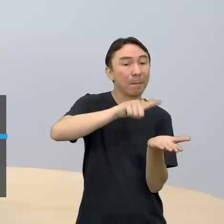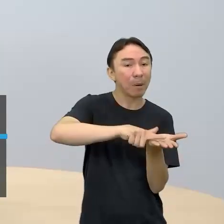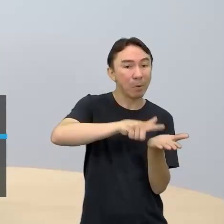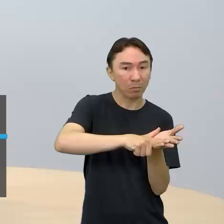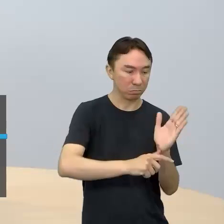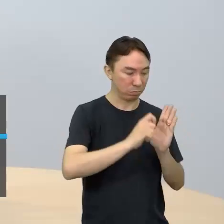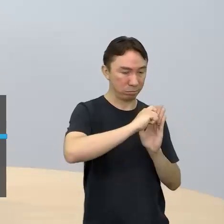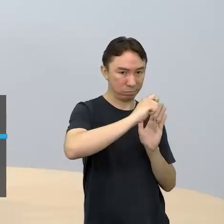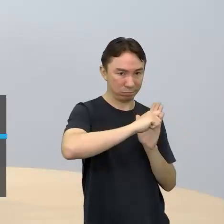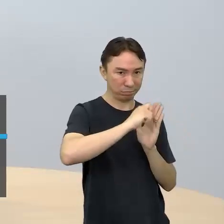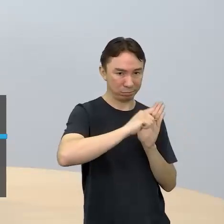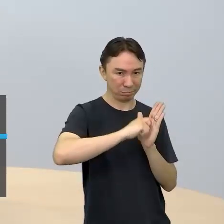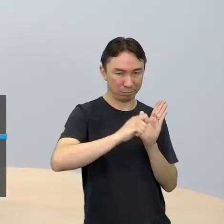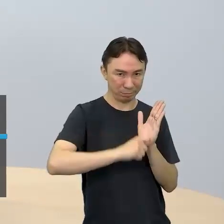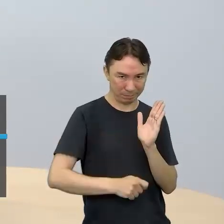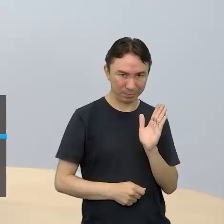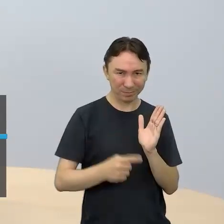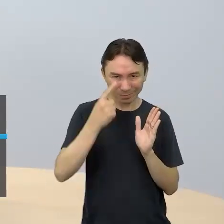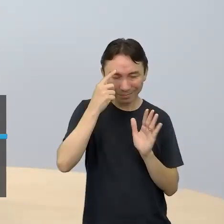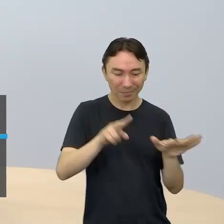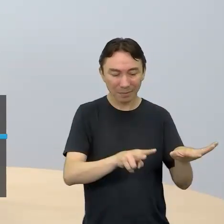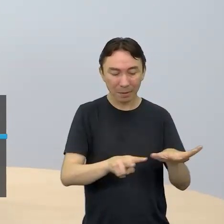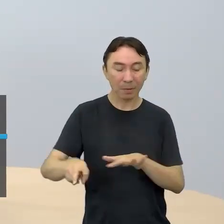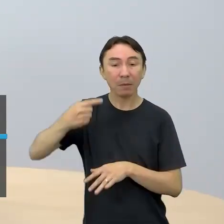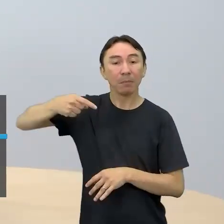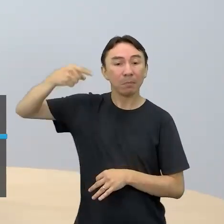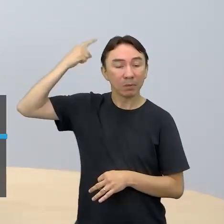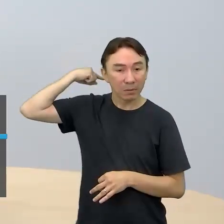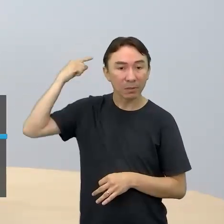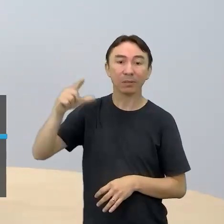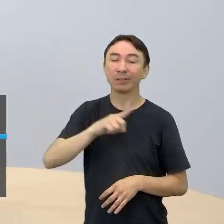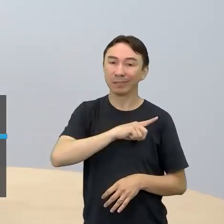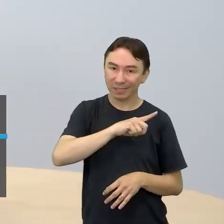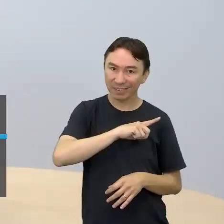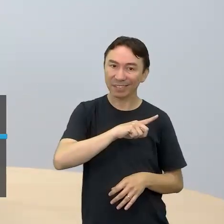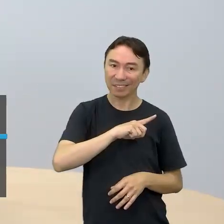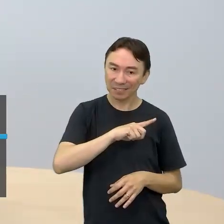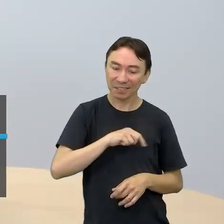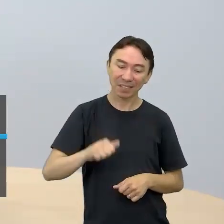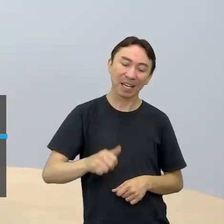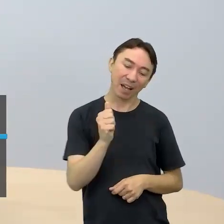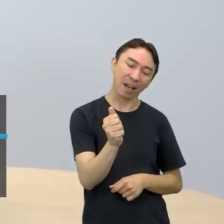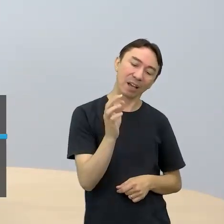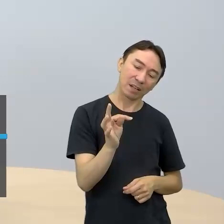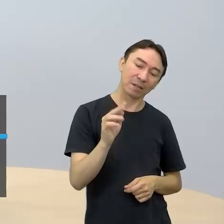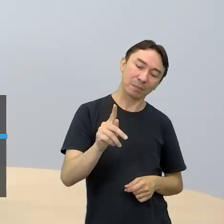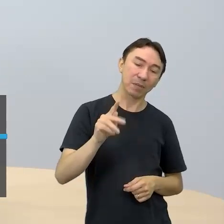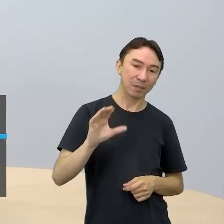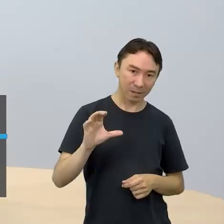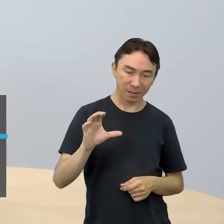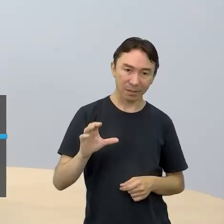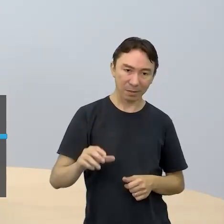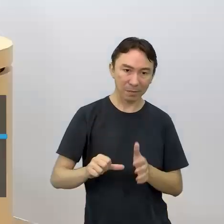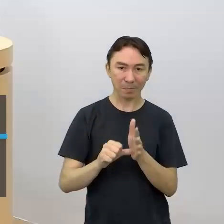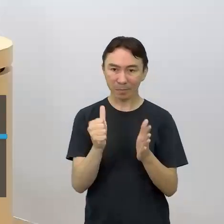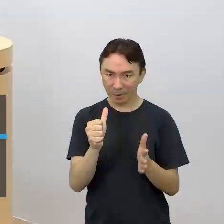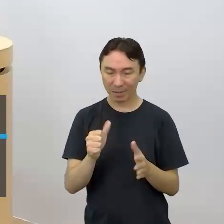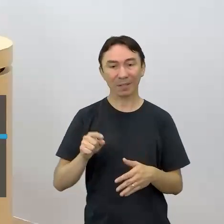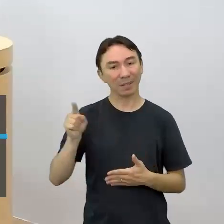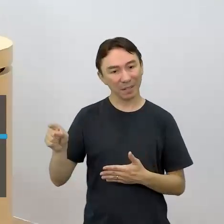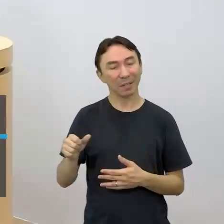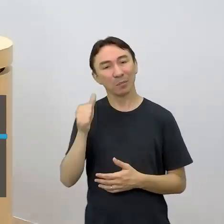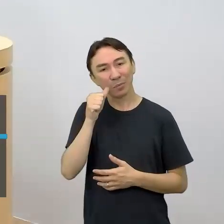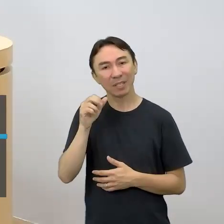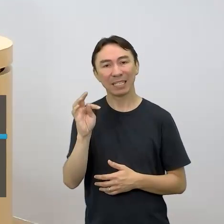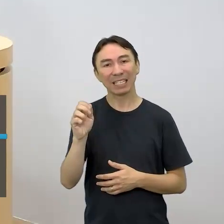É isso mesmo. Semana passada vocês tiveram uma importante formação, que foi a primeira dessa série da recuperação intensiva, com a Tatiane e o